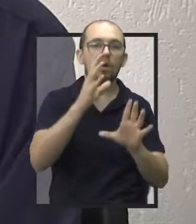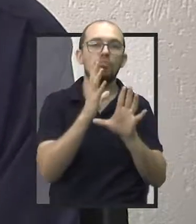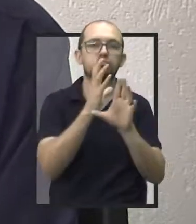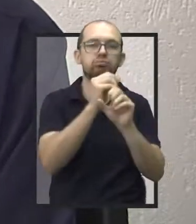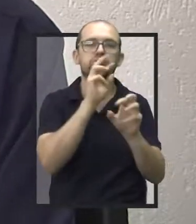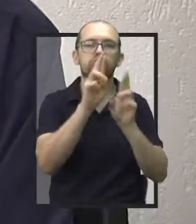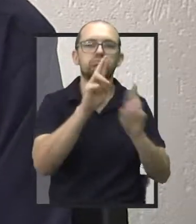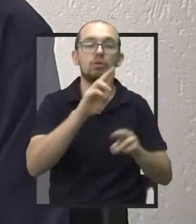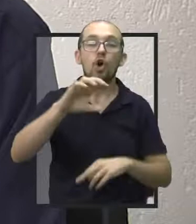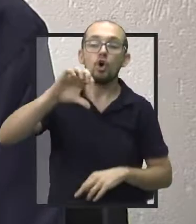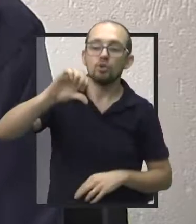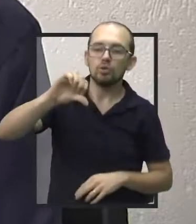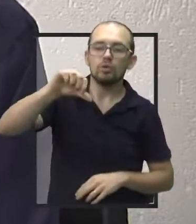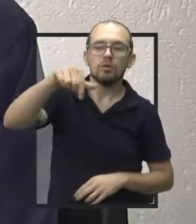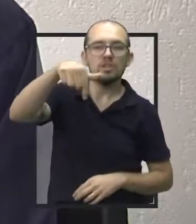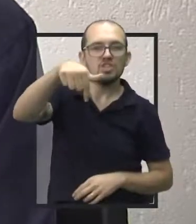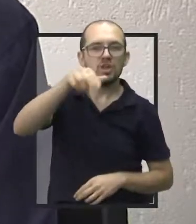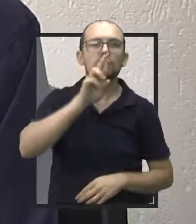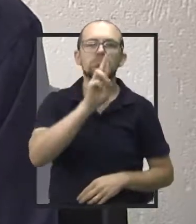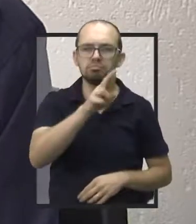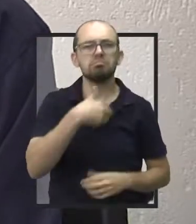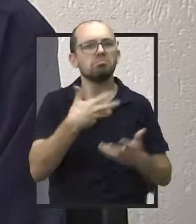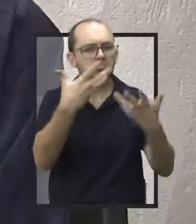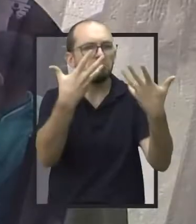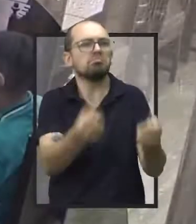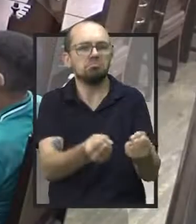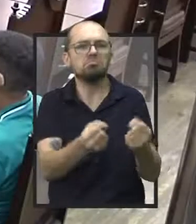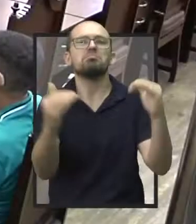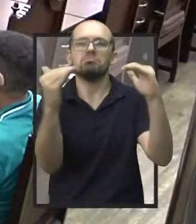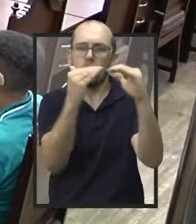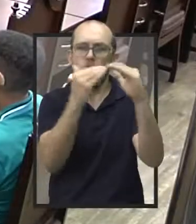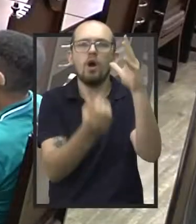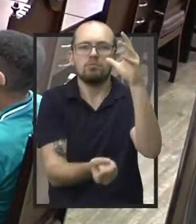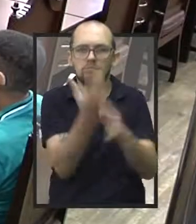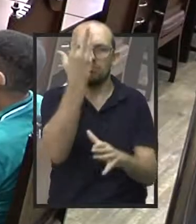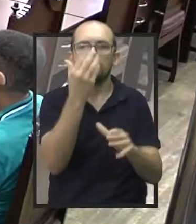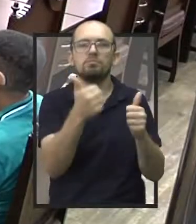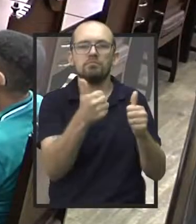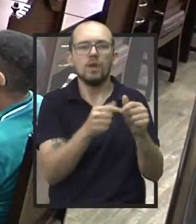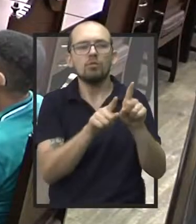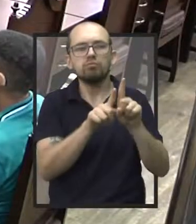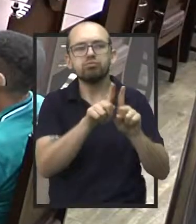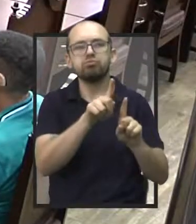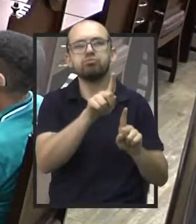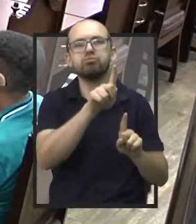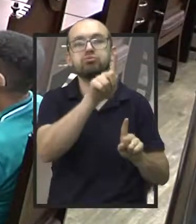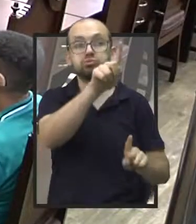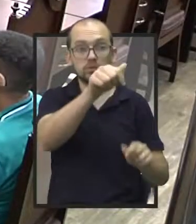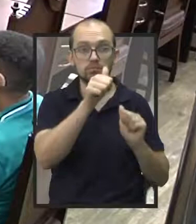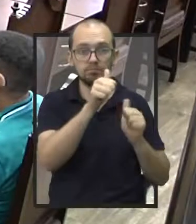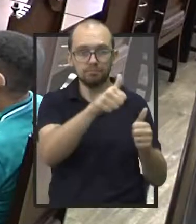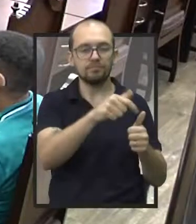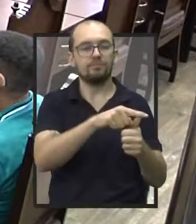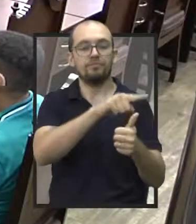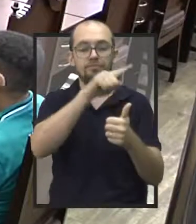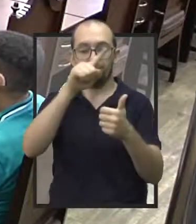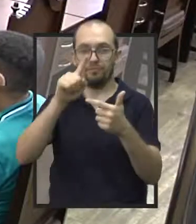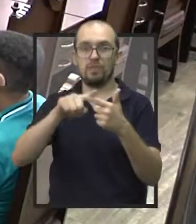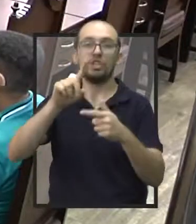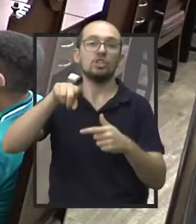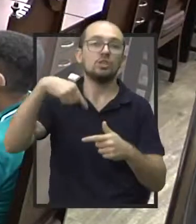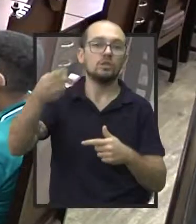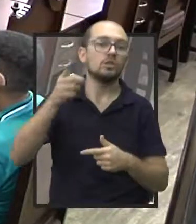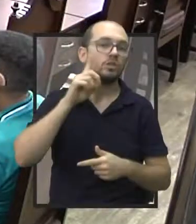criássemos essa data de conscientização e nossa cidade é nós tivemos também no dia 31 de